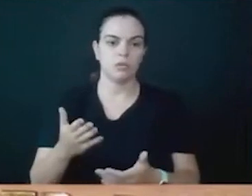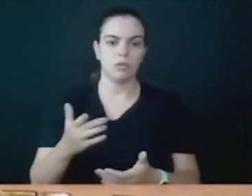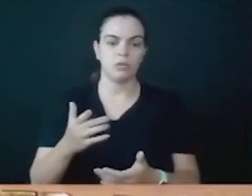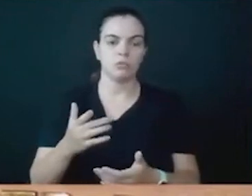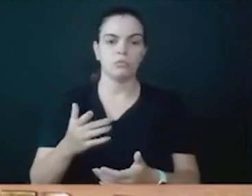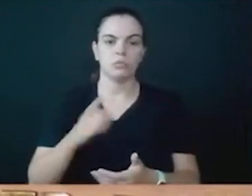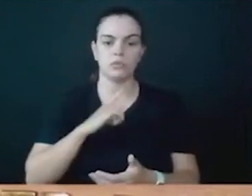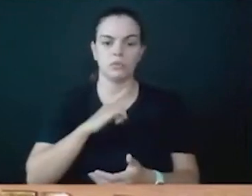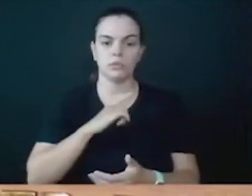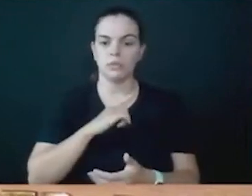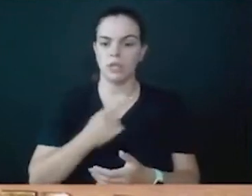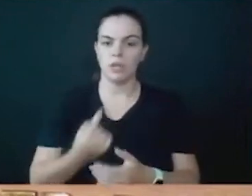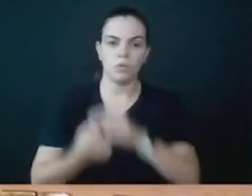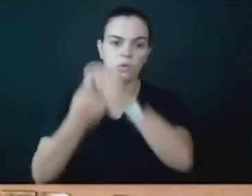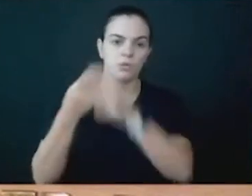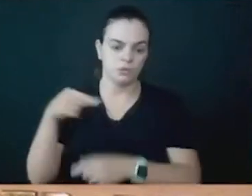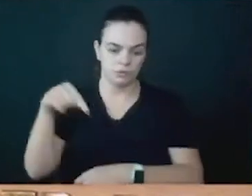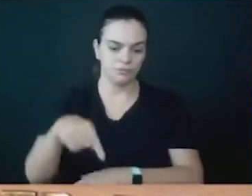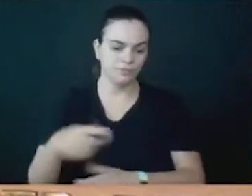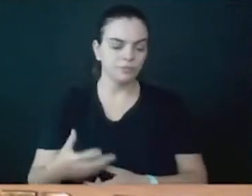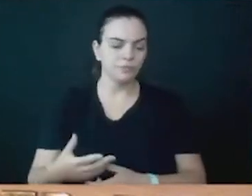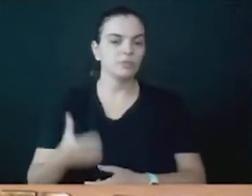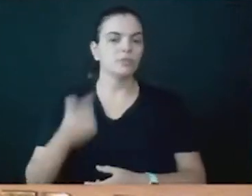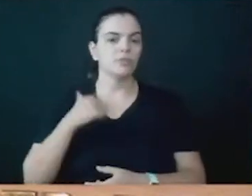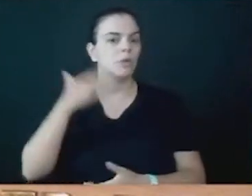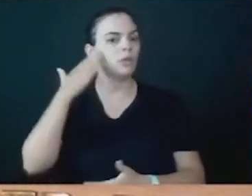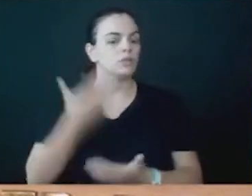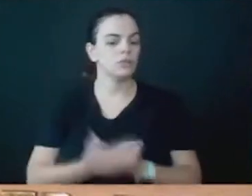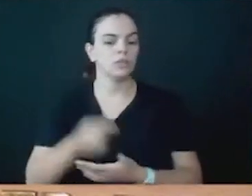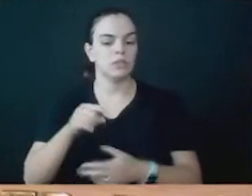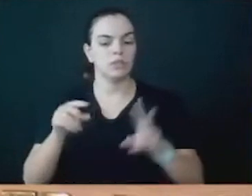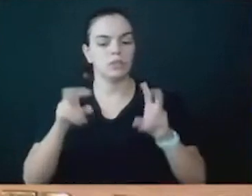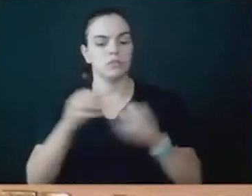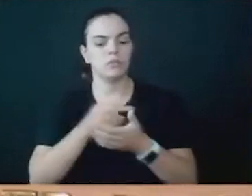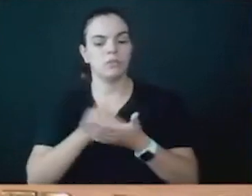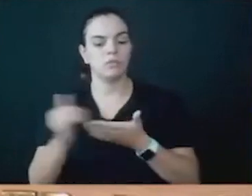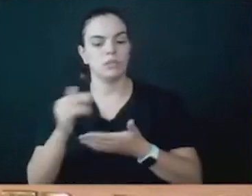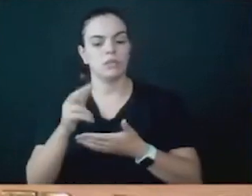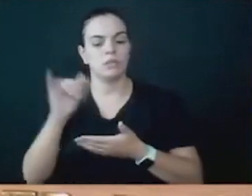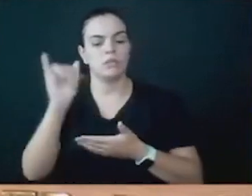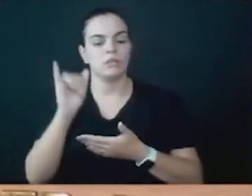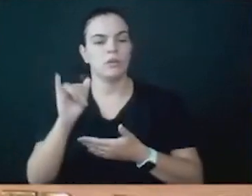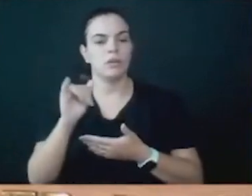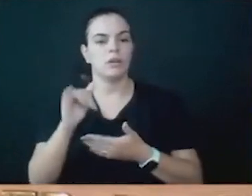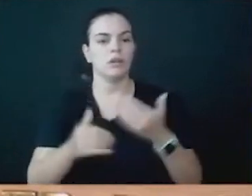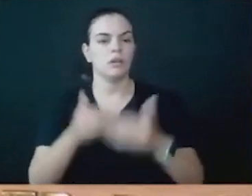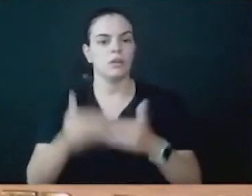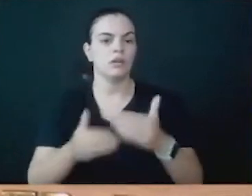muita coisa desse assunto vai começar a aparecer em todas as áreas da, aqui do